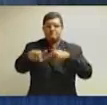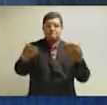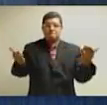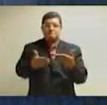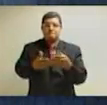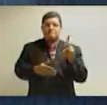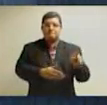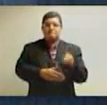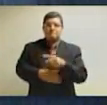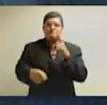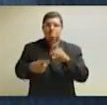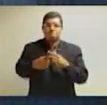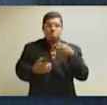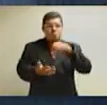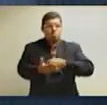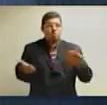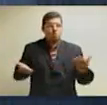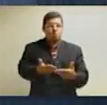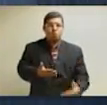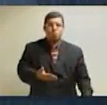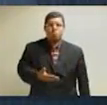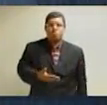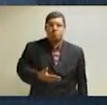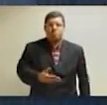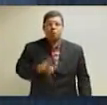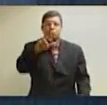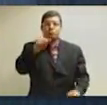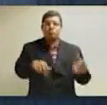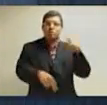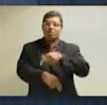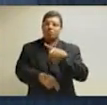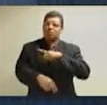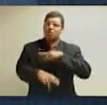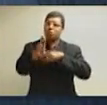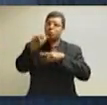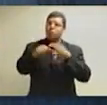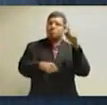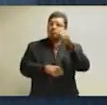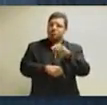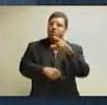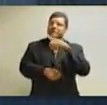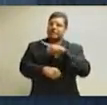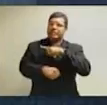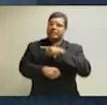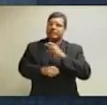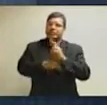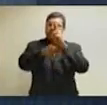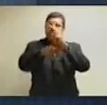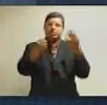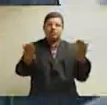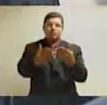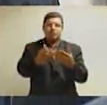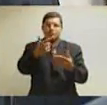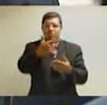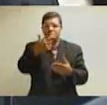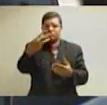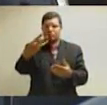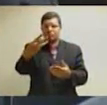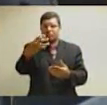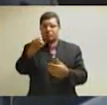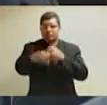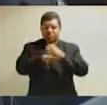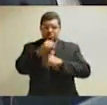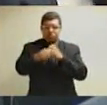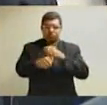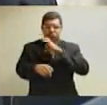dos professores, porque garante que nunca mais você terá represado 20, 30 anos